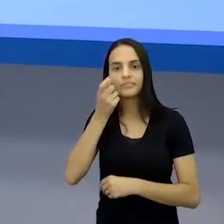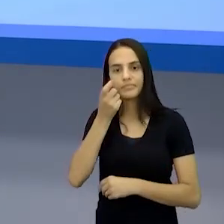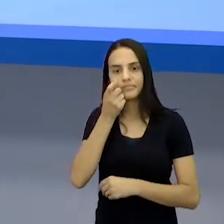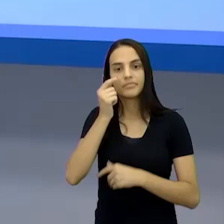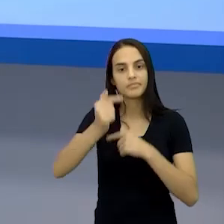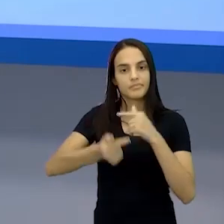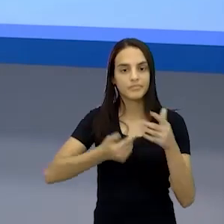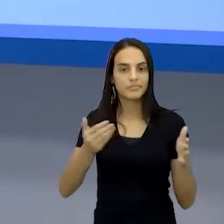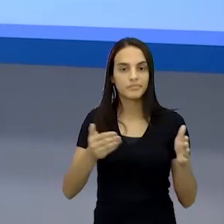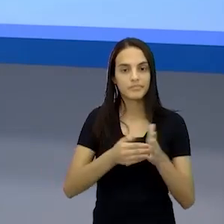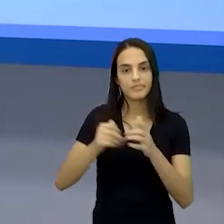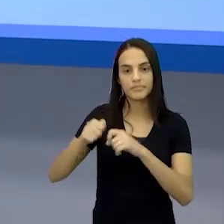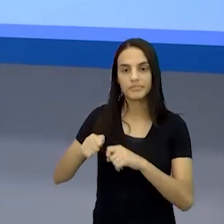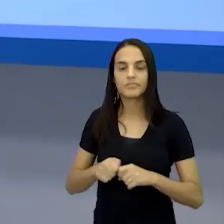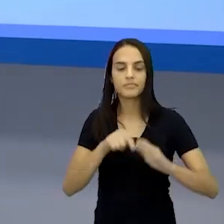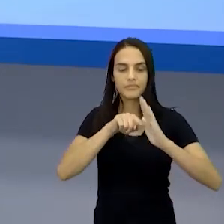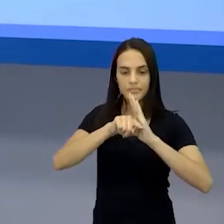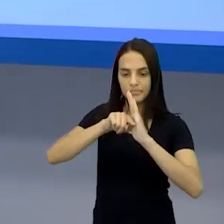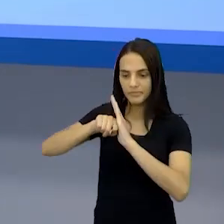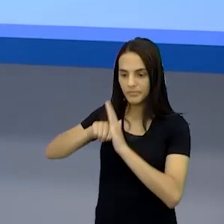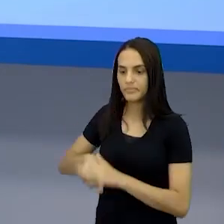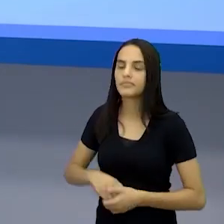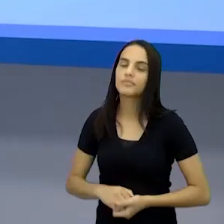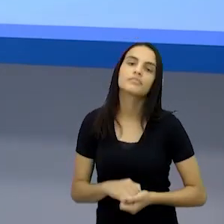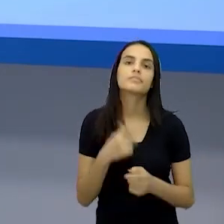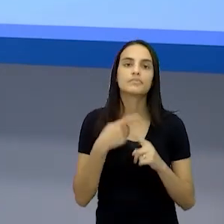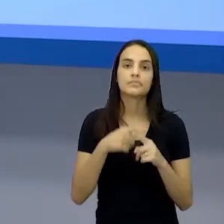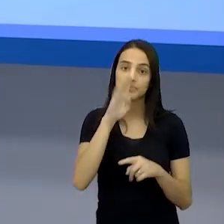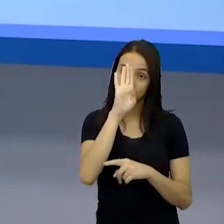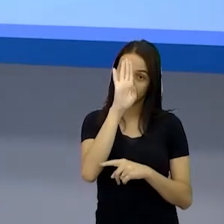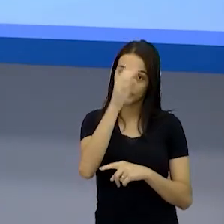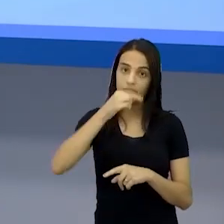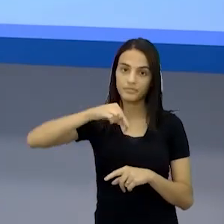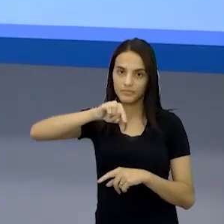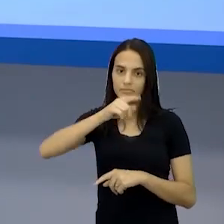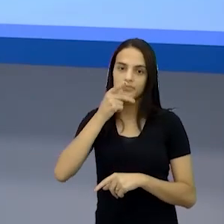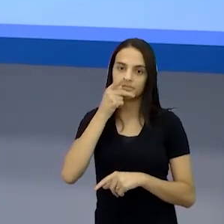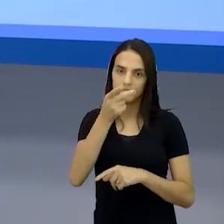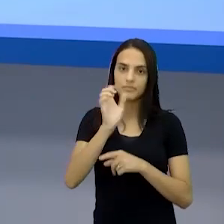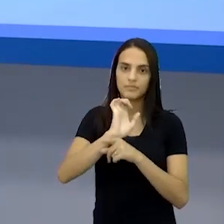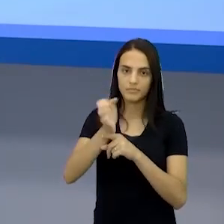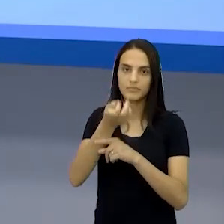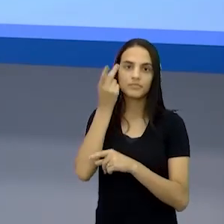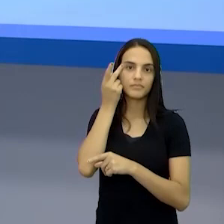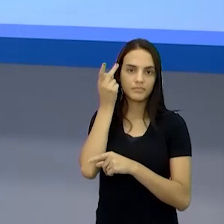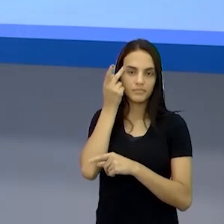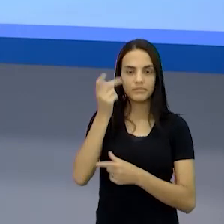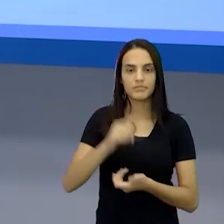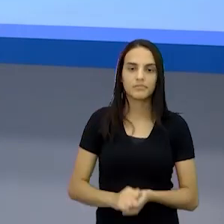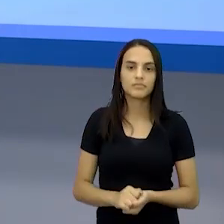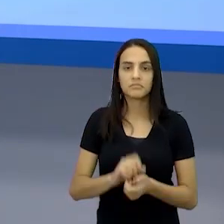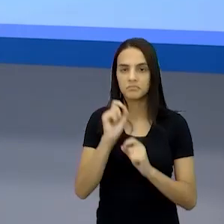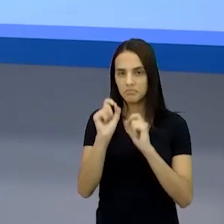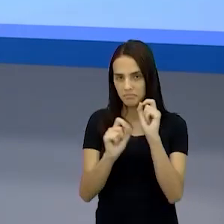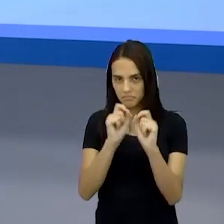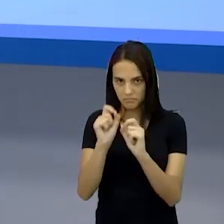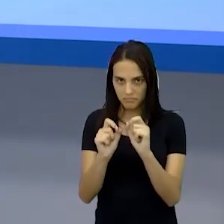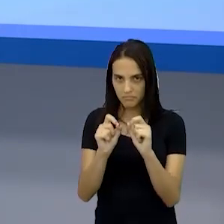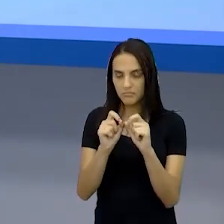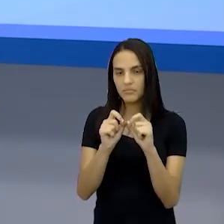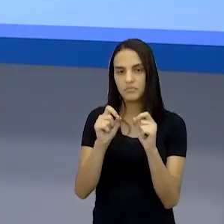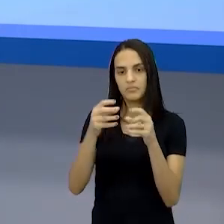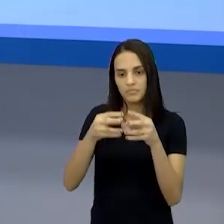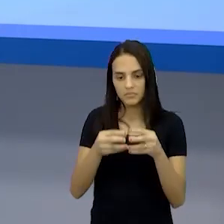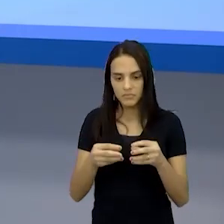trabalho até que pode ser feito um trabalho de pesquisa de campo, porque principalmente nós estamos falando aí do estado de São Paulo. Que tipos de solos